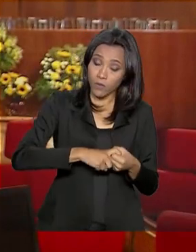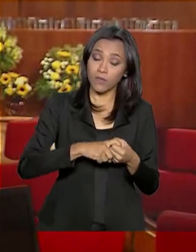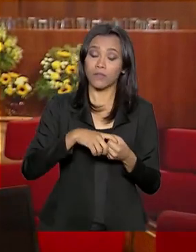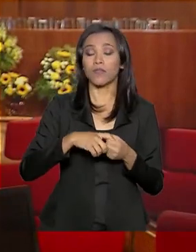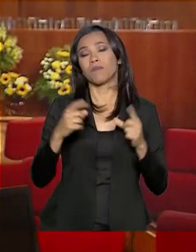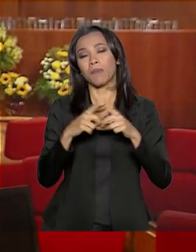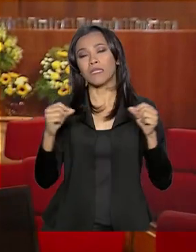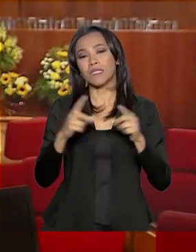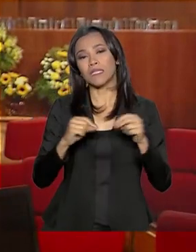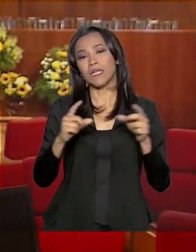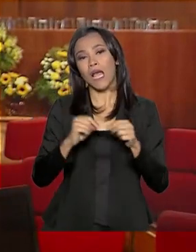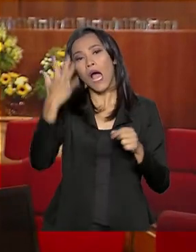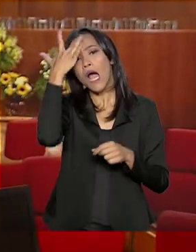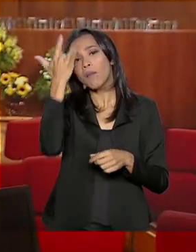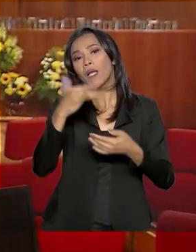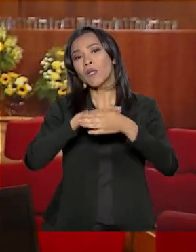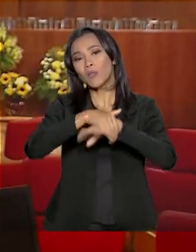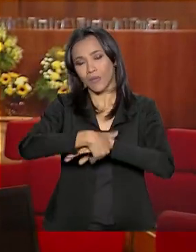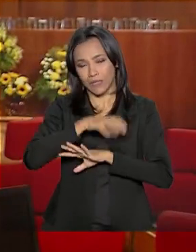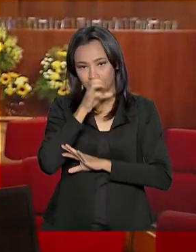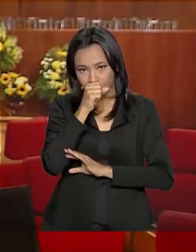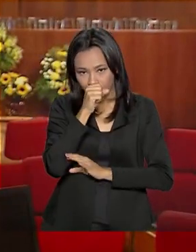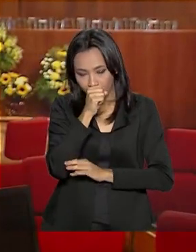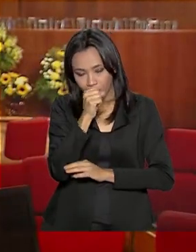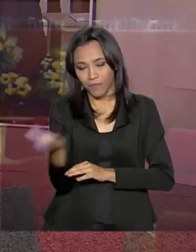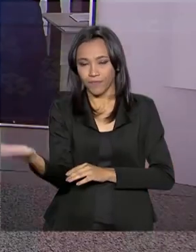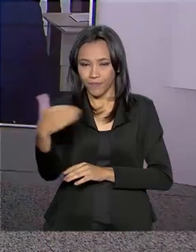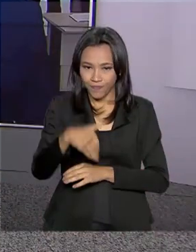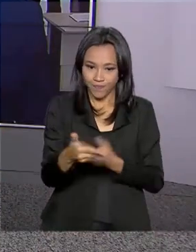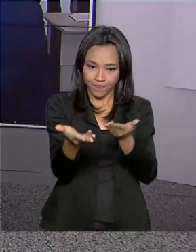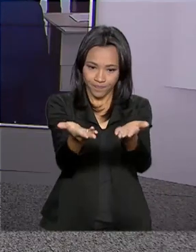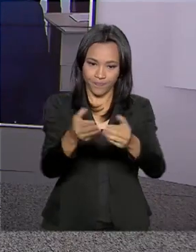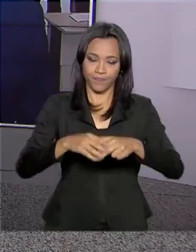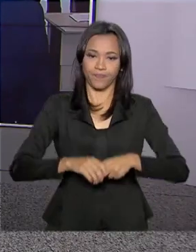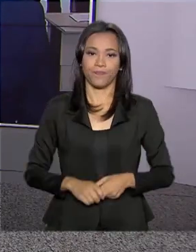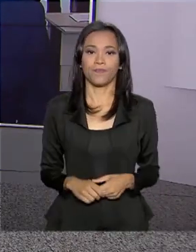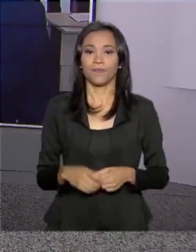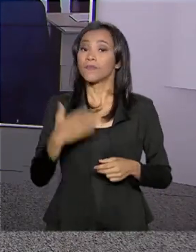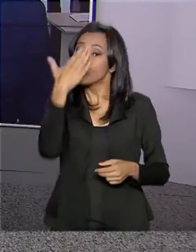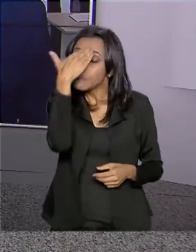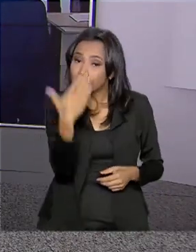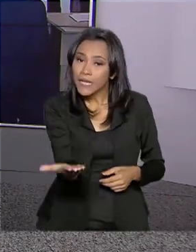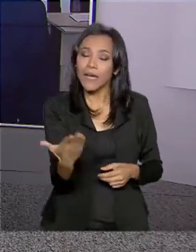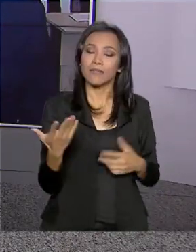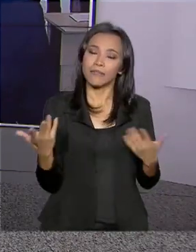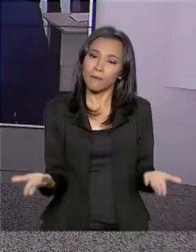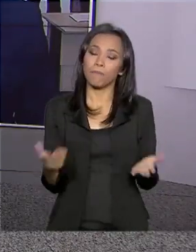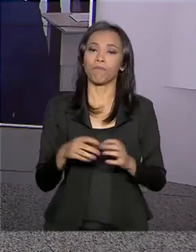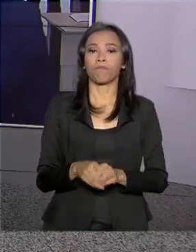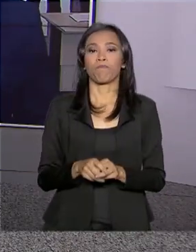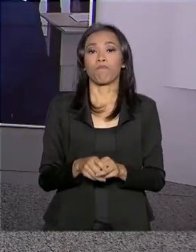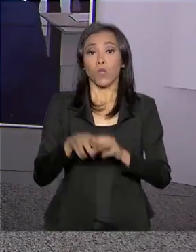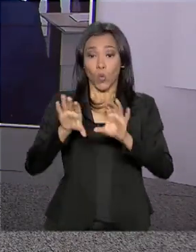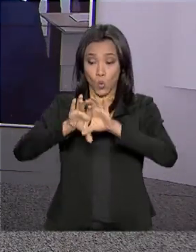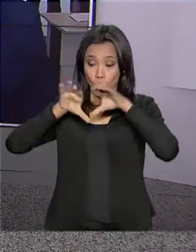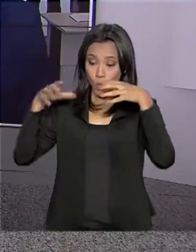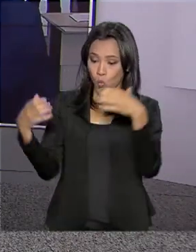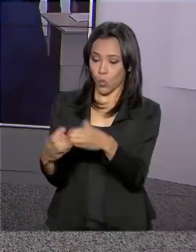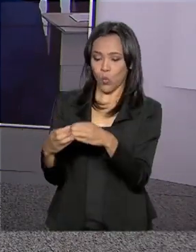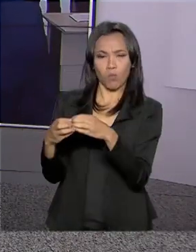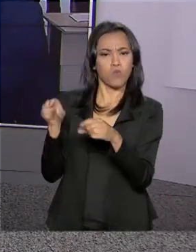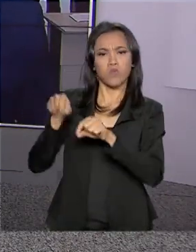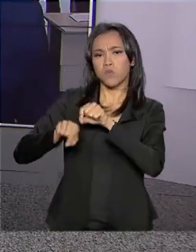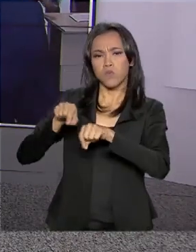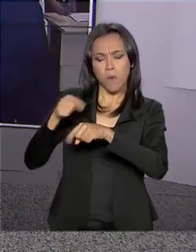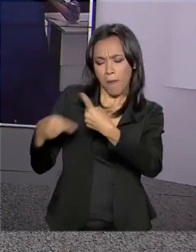da noite de amanhã sábado voltamos pro estúdio carla brigada luciana bem o comitê gestor da ação integrada discutir